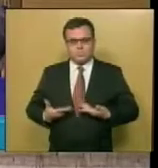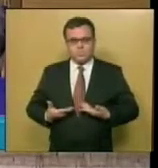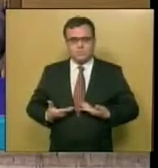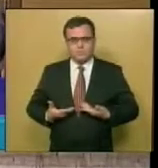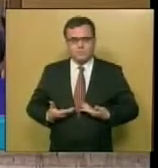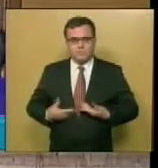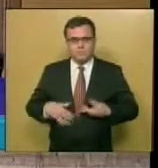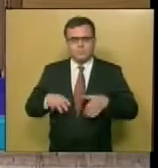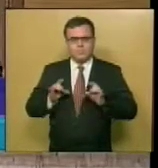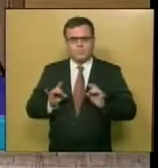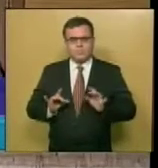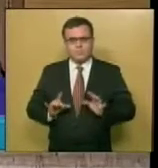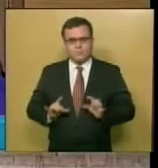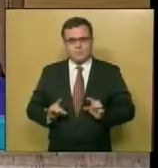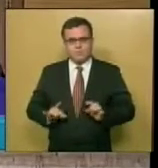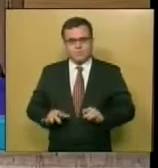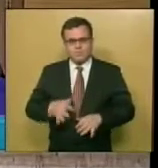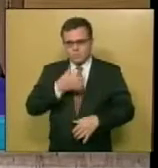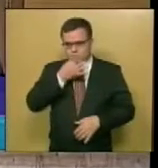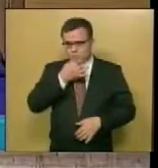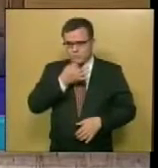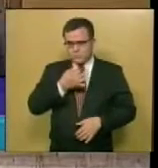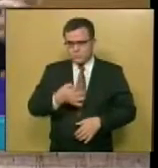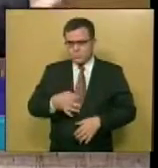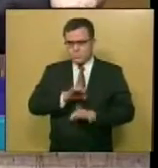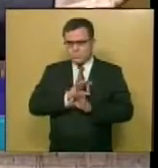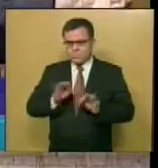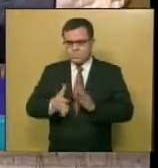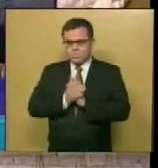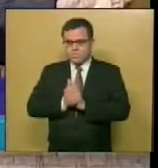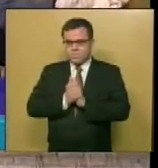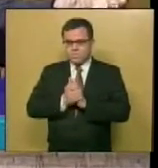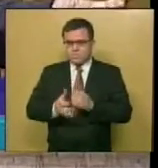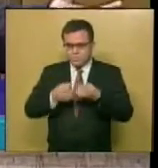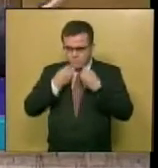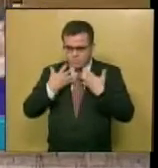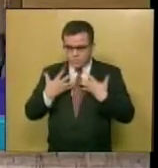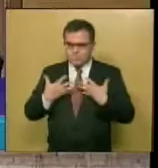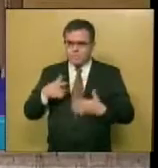acho, e que eu acho que deve ser uma homenagem muito boa, que você vai gostar.